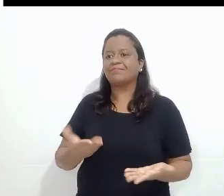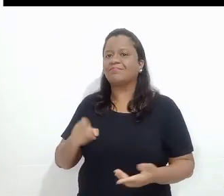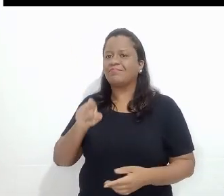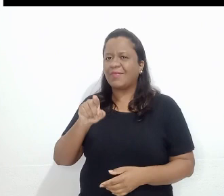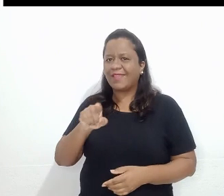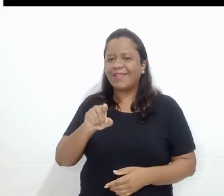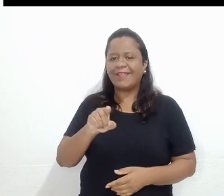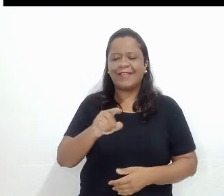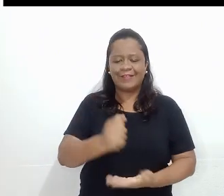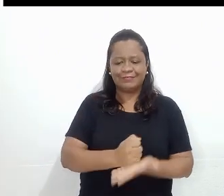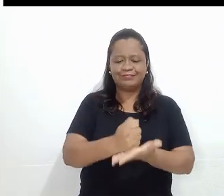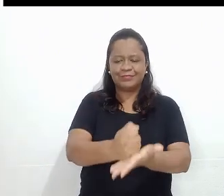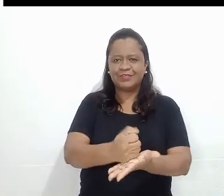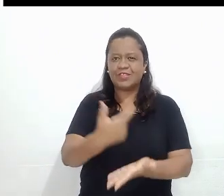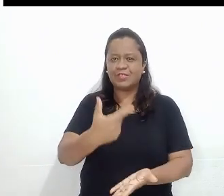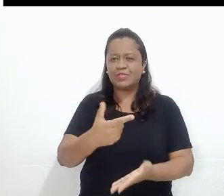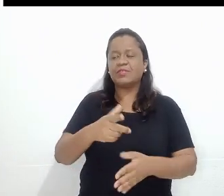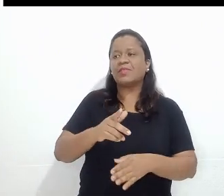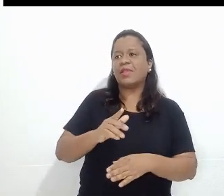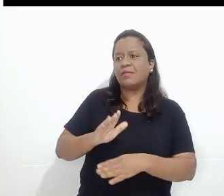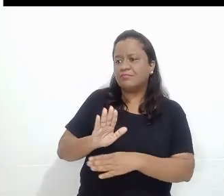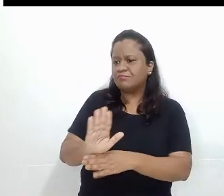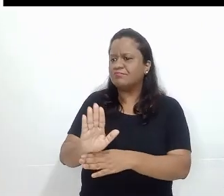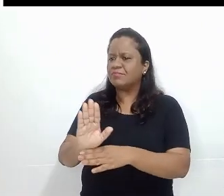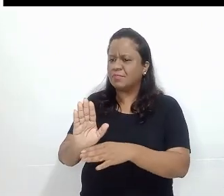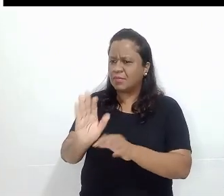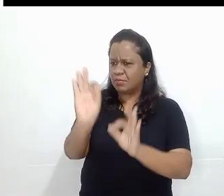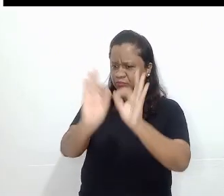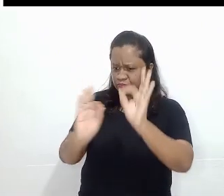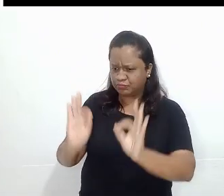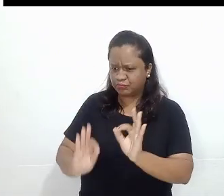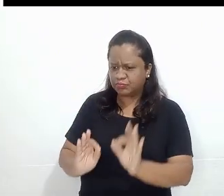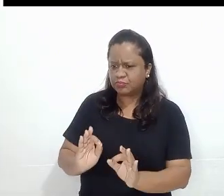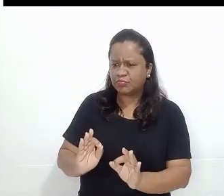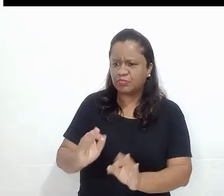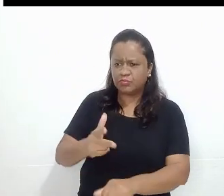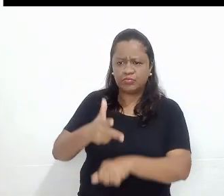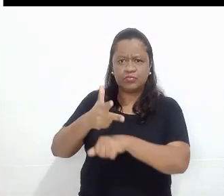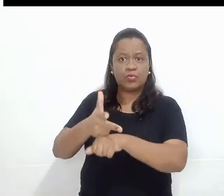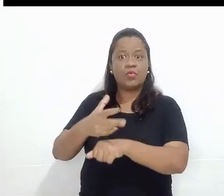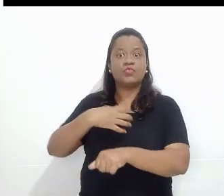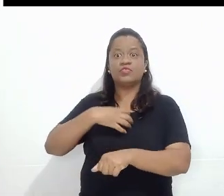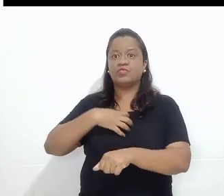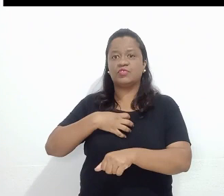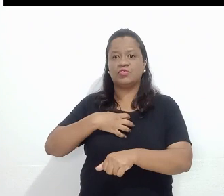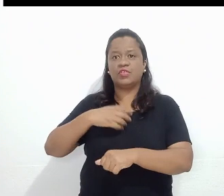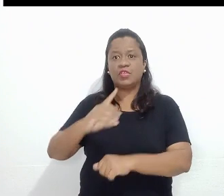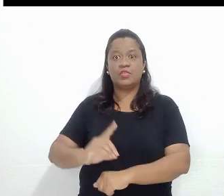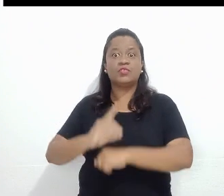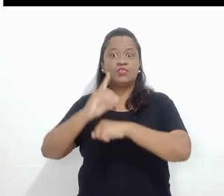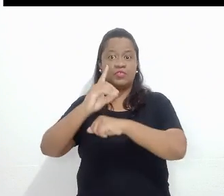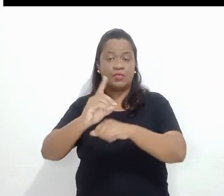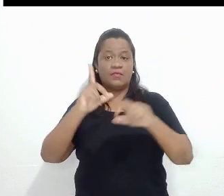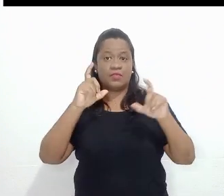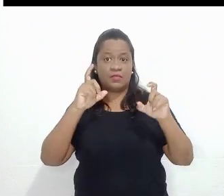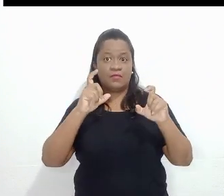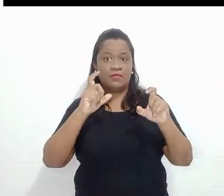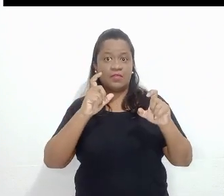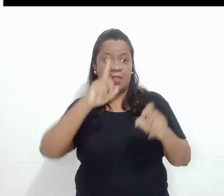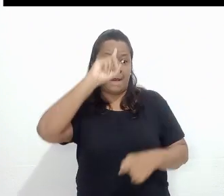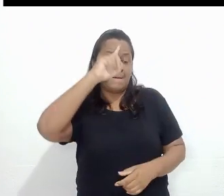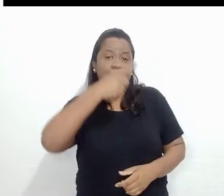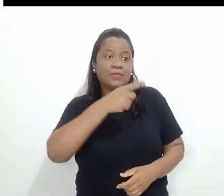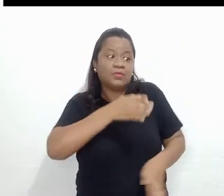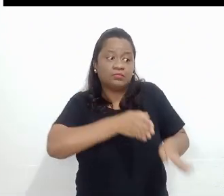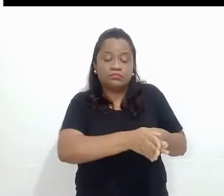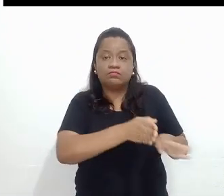câmera. Tá? Ele deixa a câmera porque ele regula a câmera de acordo com aquilo que o diretor de fotografia orientou ele. Né? O